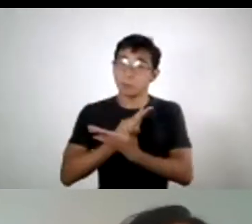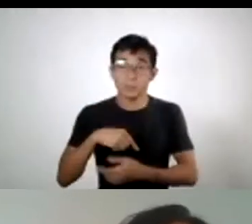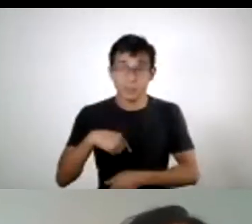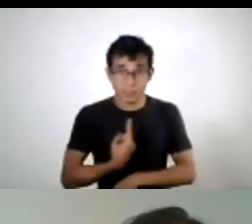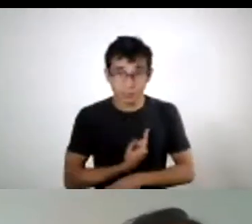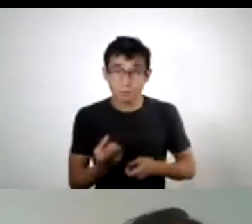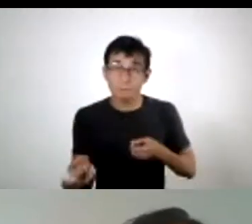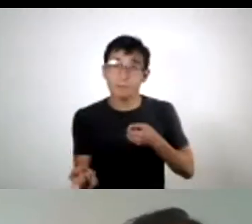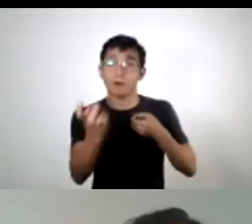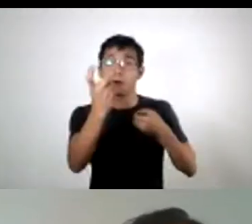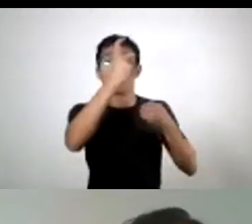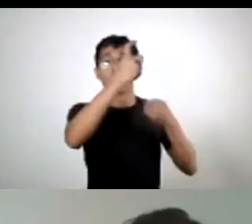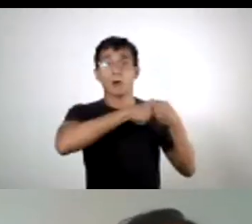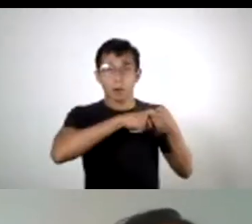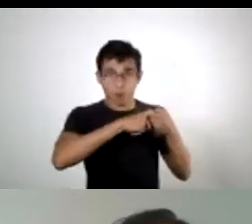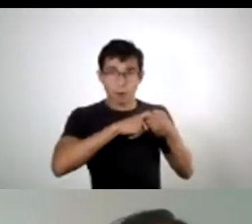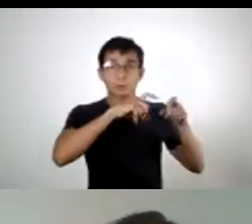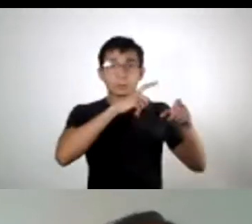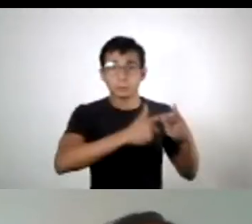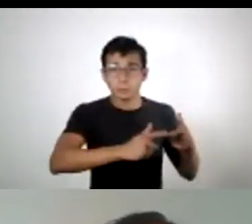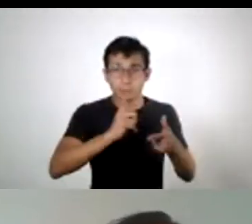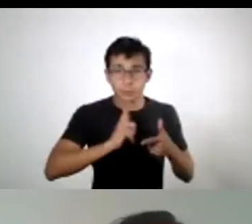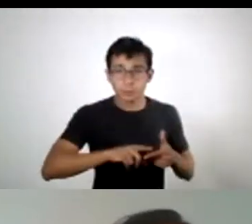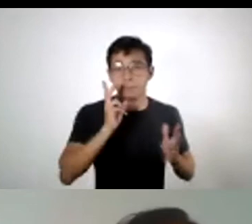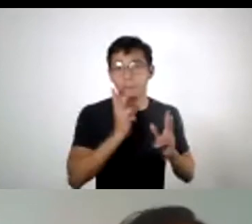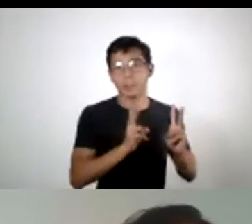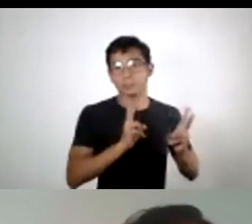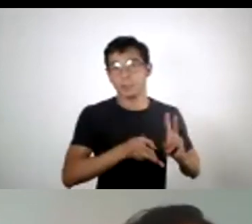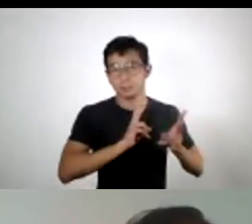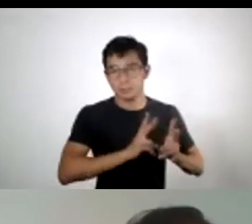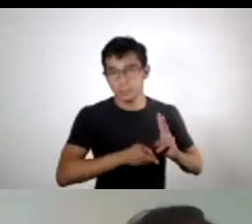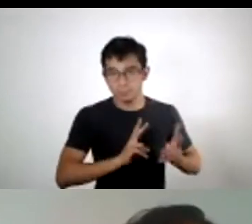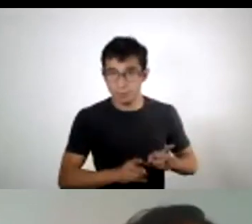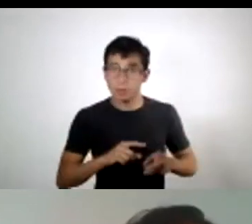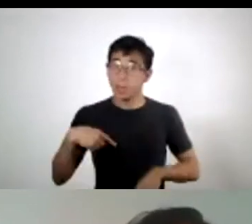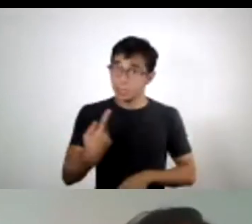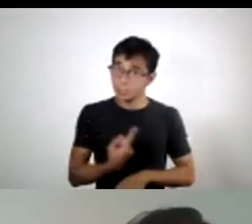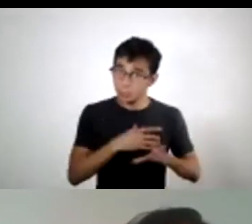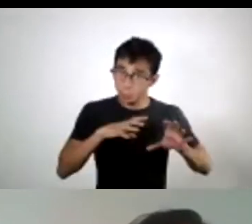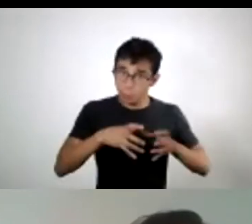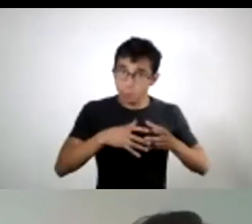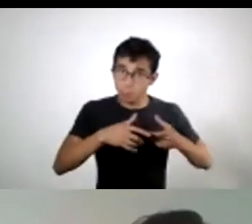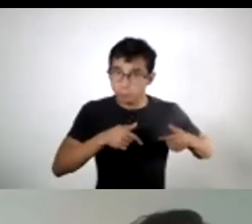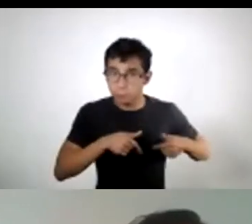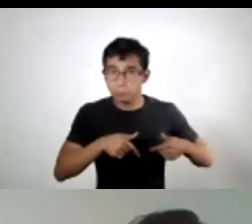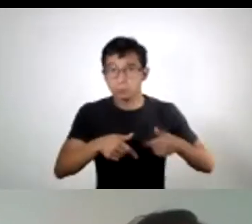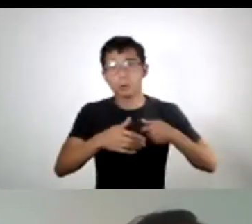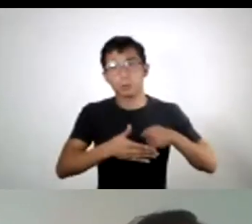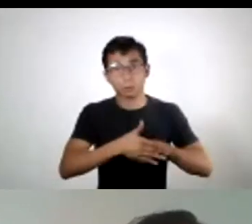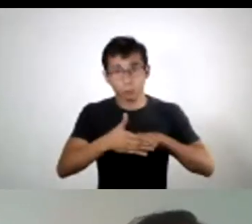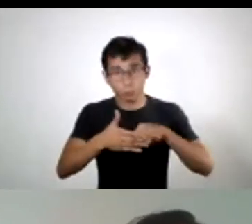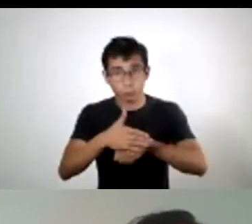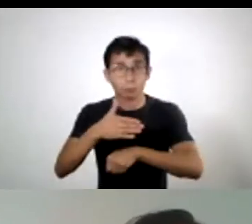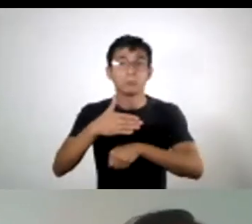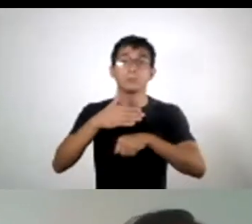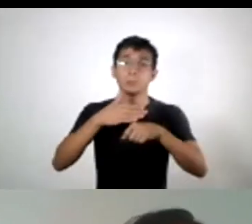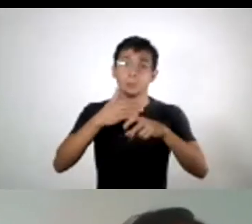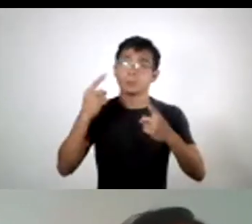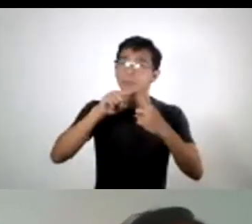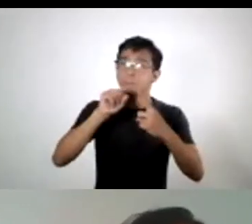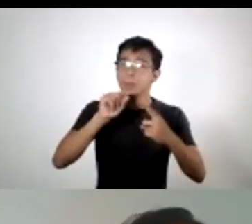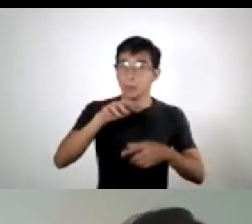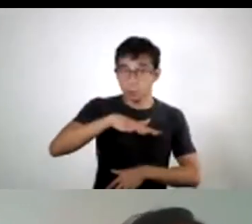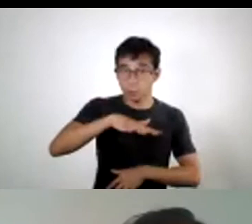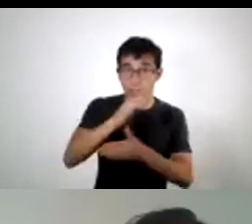ter êxitos dentro do território. Então, a briga da comunidade é para que as pessoas, principalmente a juventude, veja